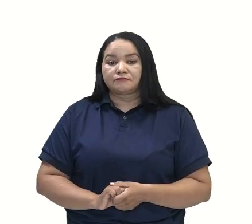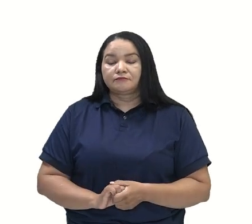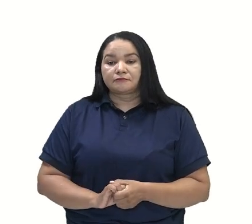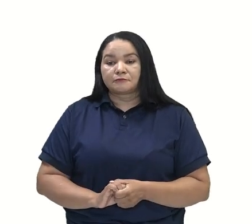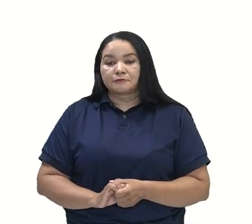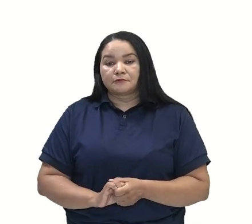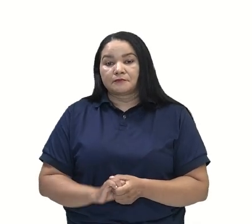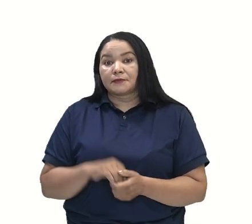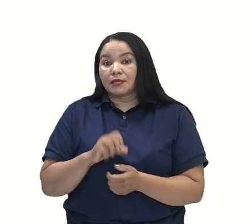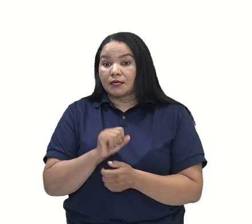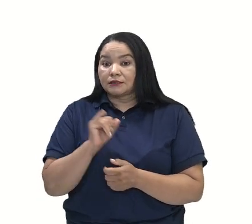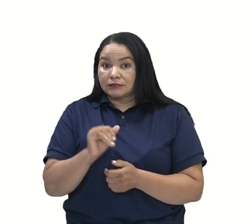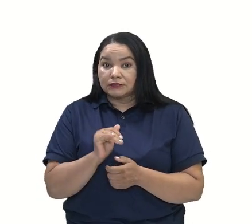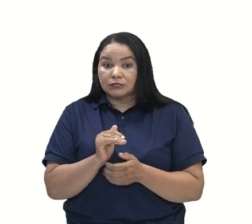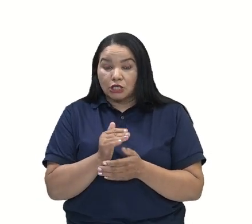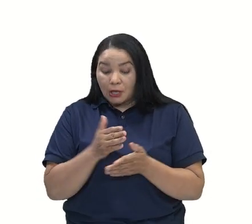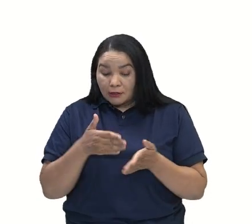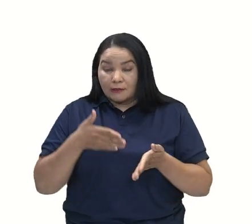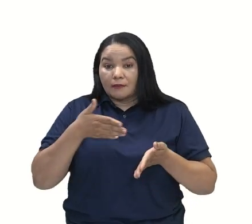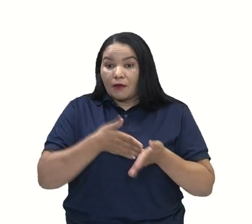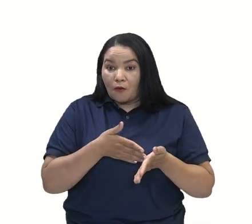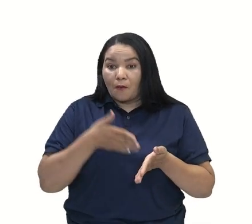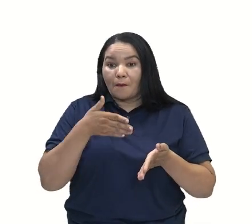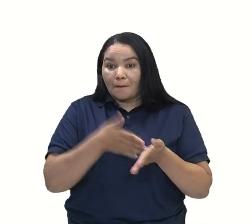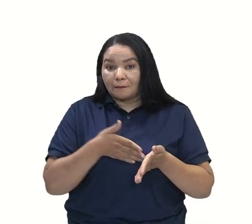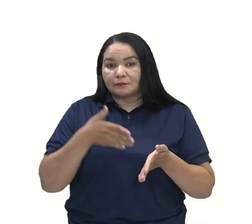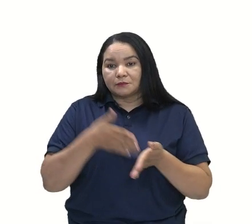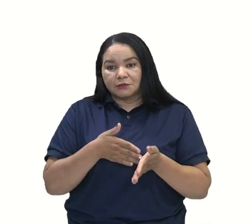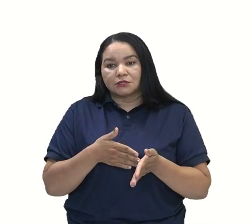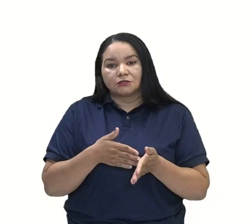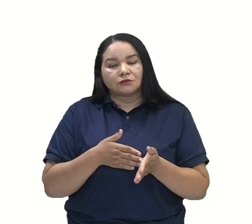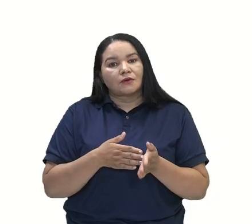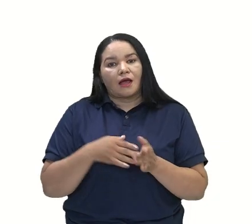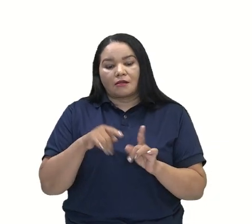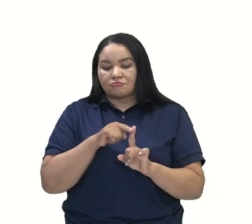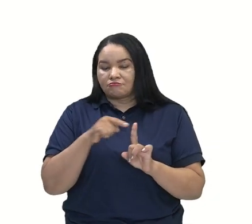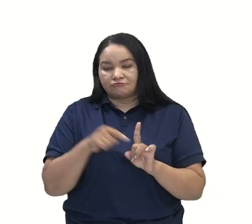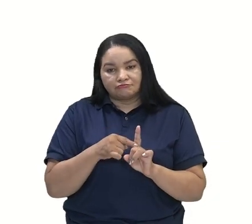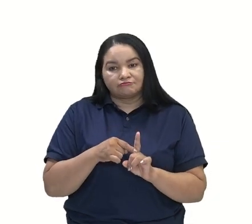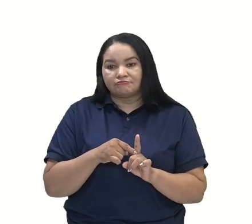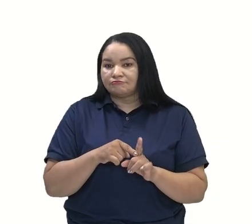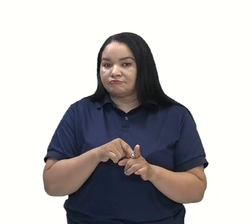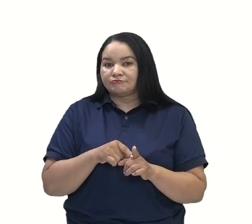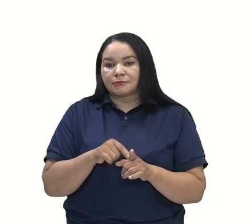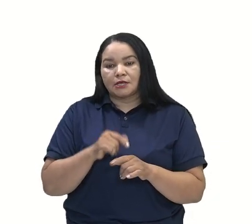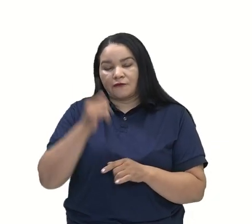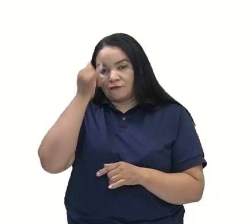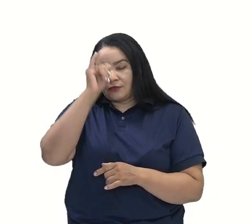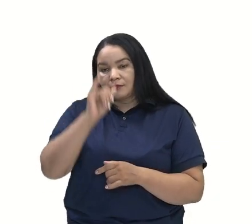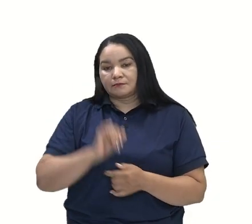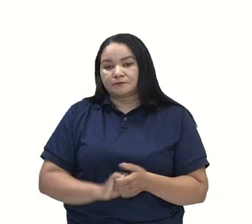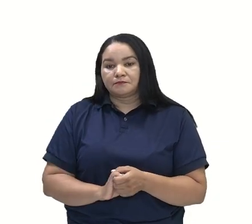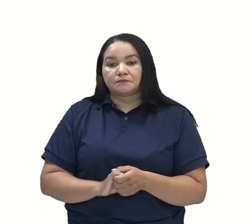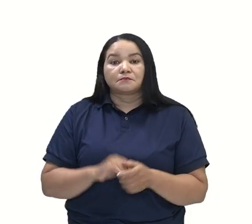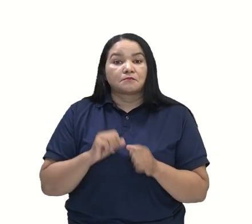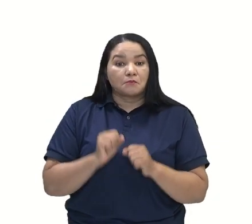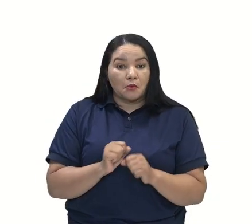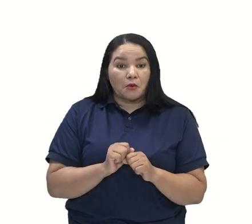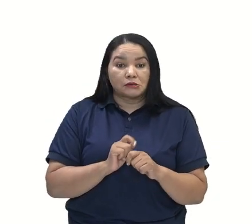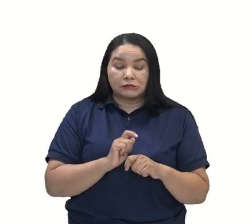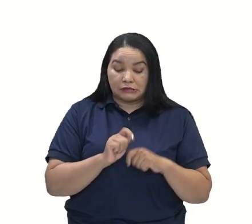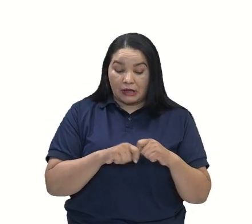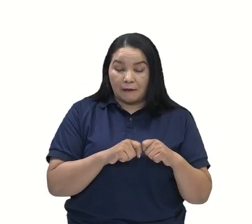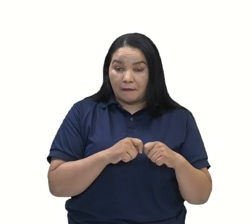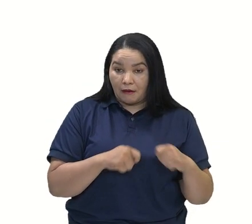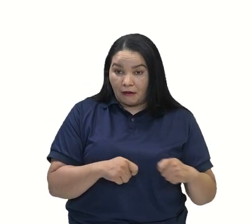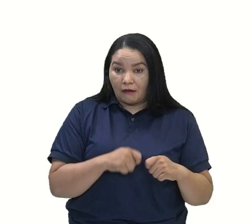esse caminho é interrompido, então a fecundação não ocorre, né? Ele também pode ser amarrado e cortado,